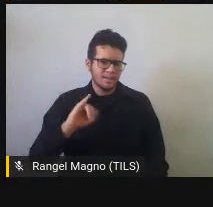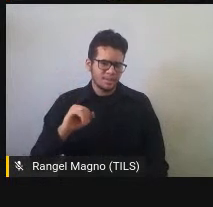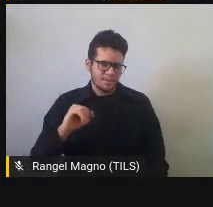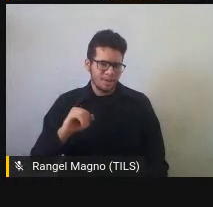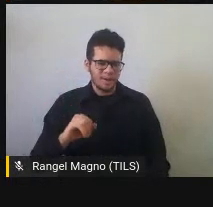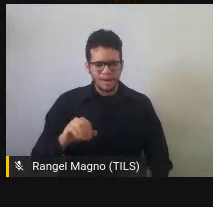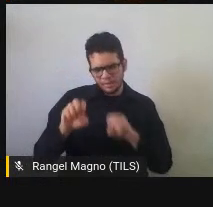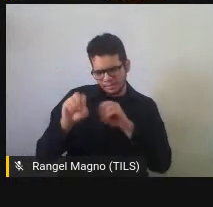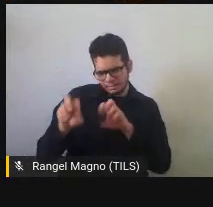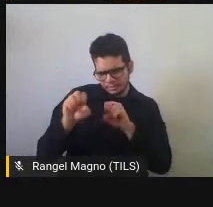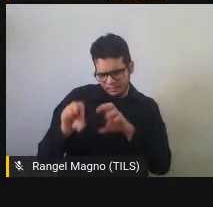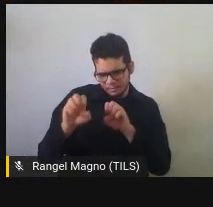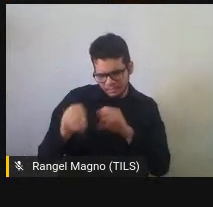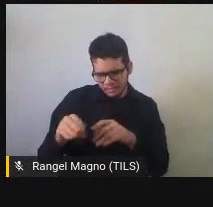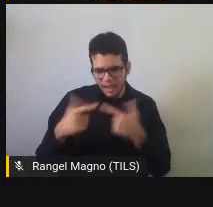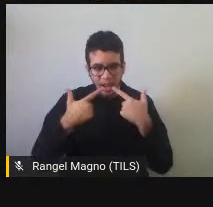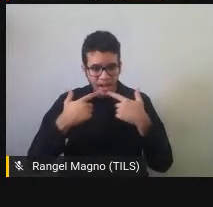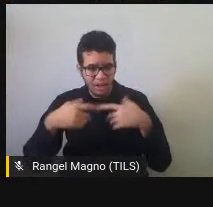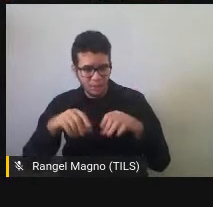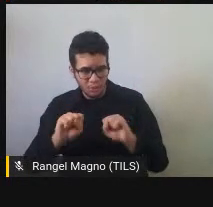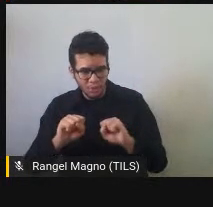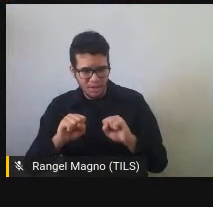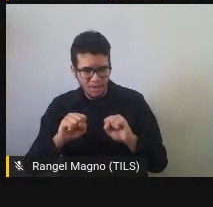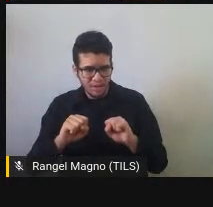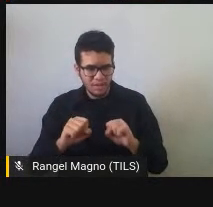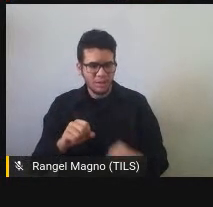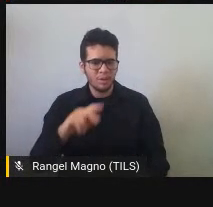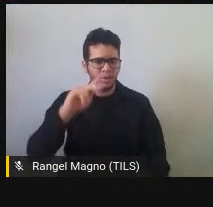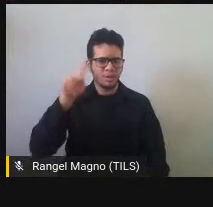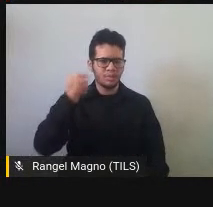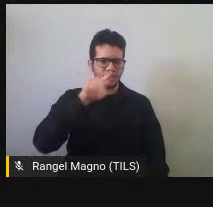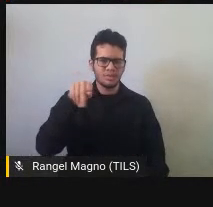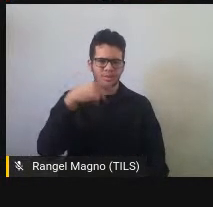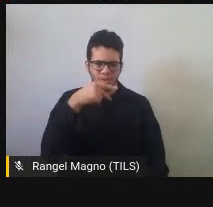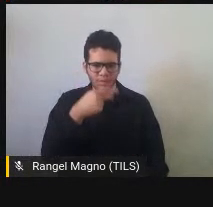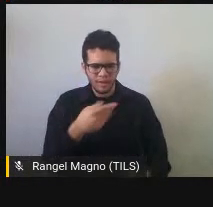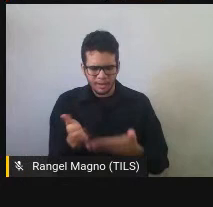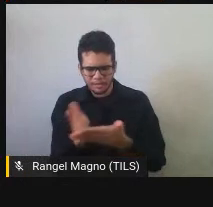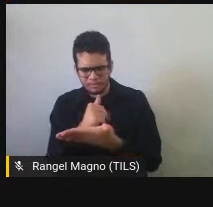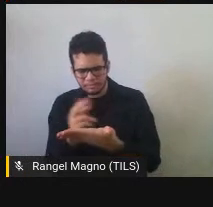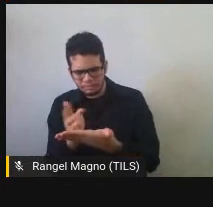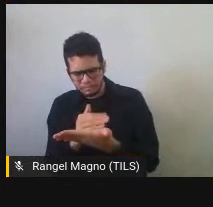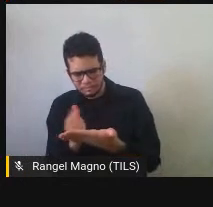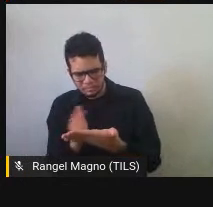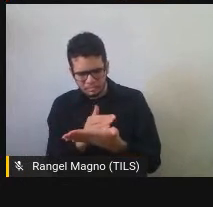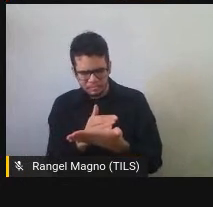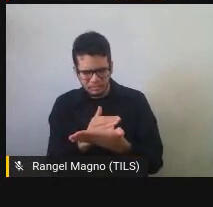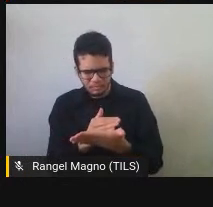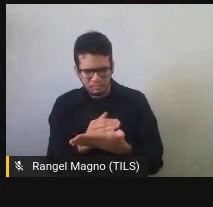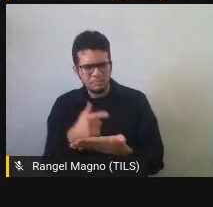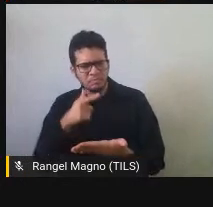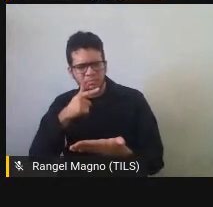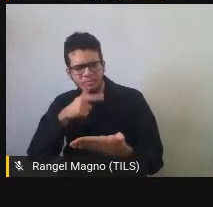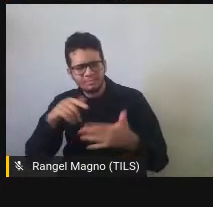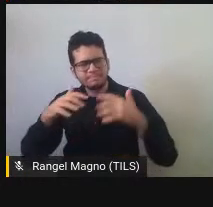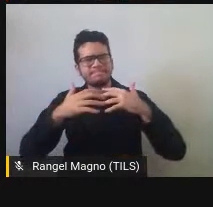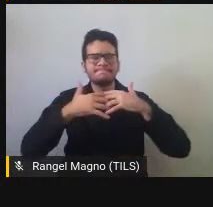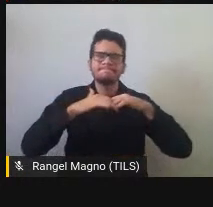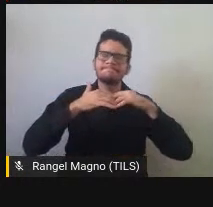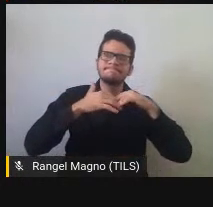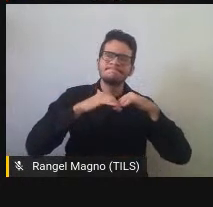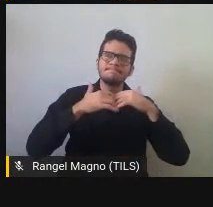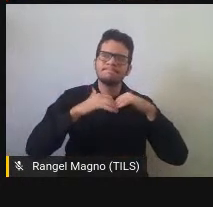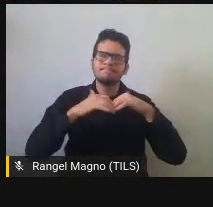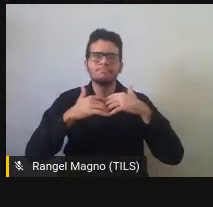digno de remarque o Milner no livro O Amor da Língua nos permite pensar esse acontecimento Milner